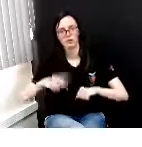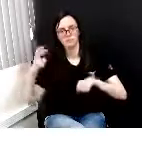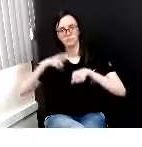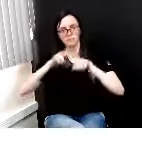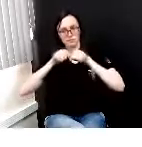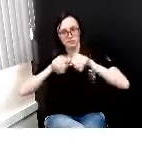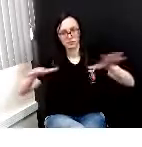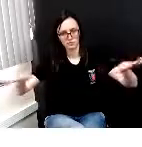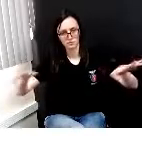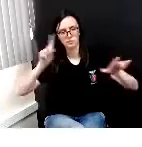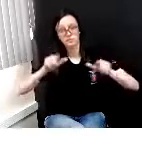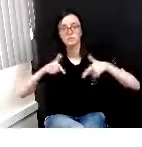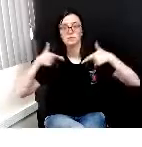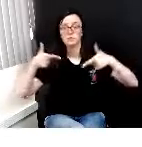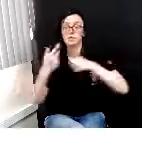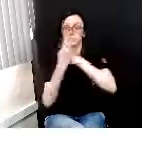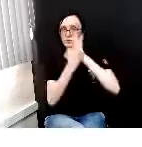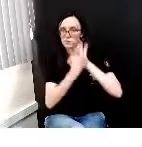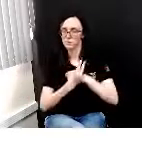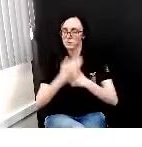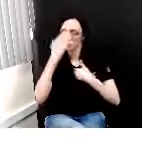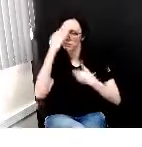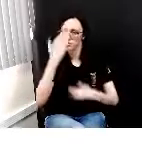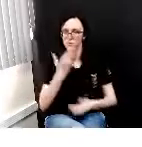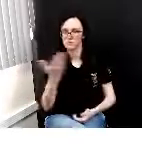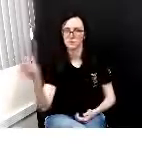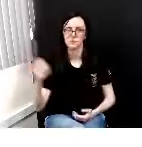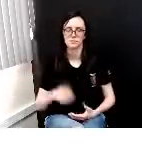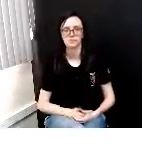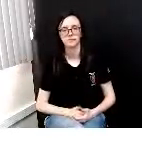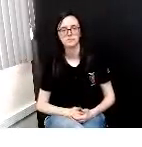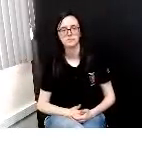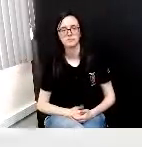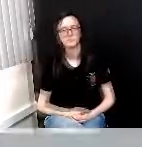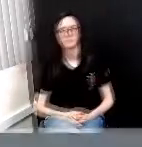coronavírus, ações de prevenção. Muito obrigado a todos.